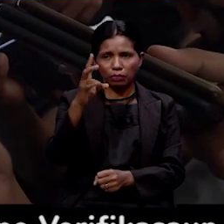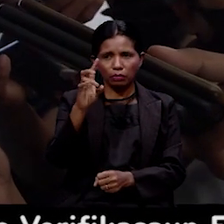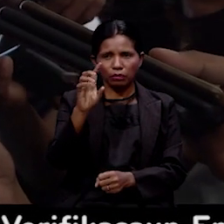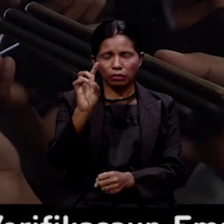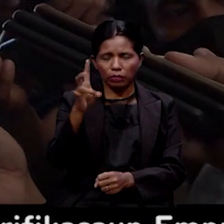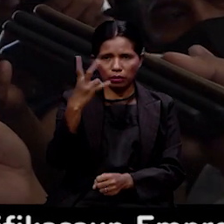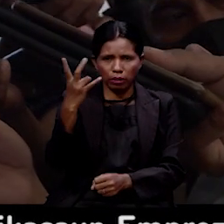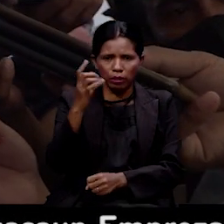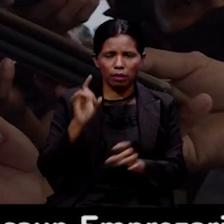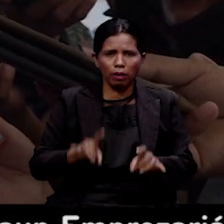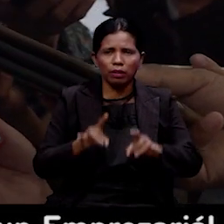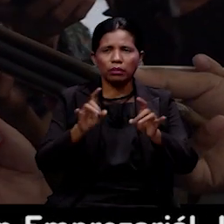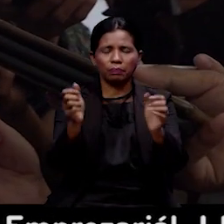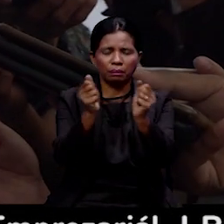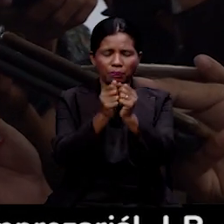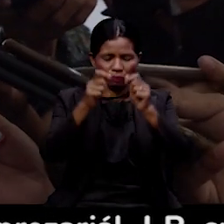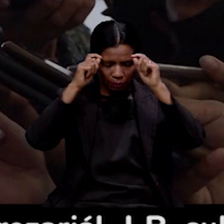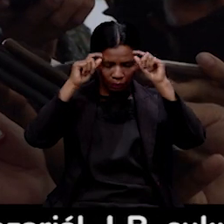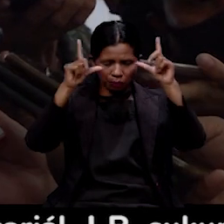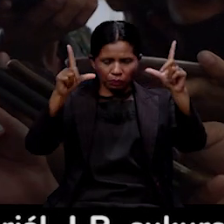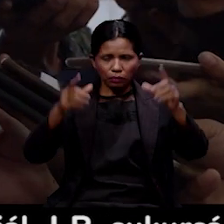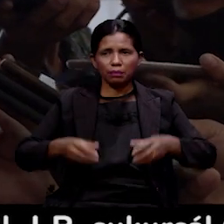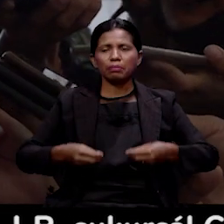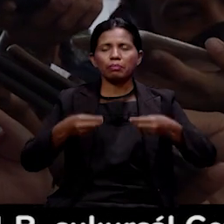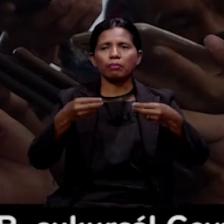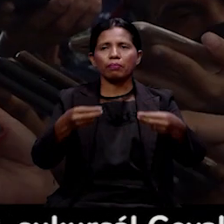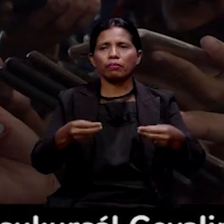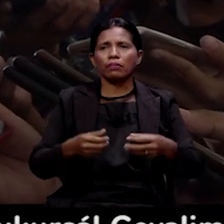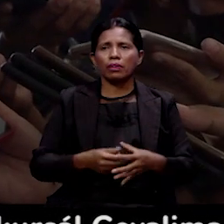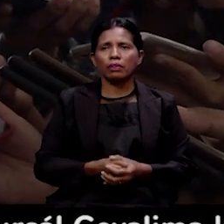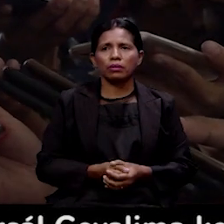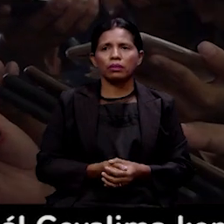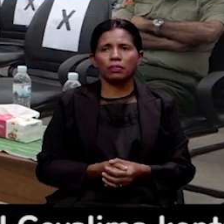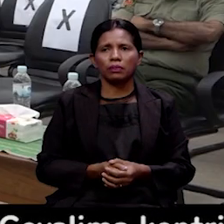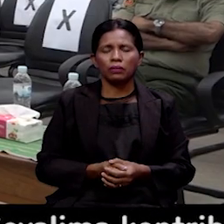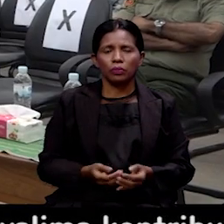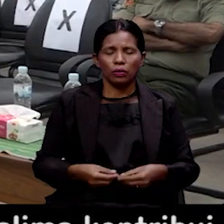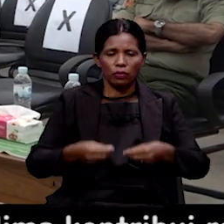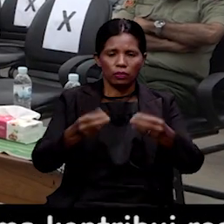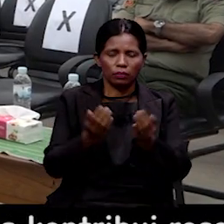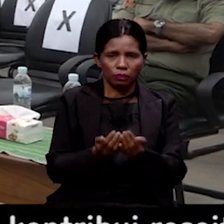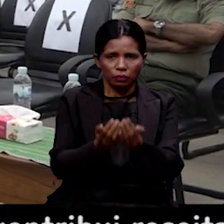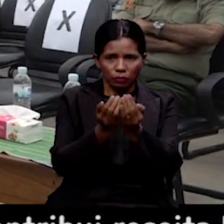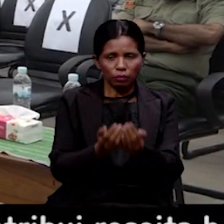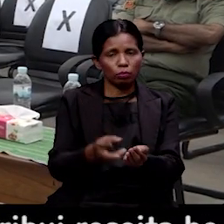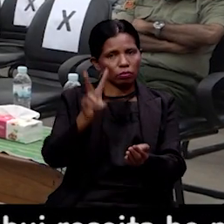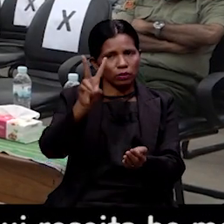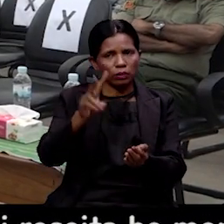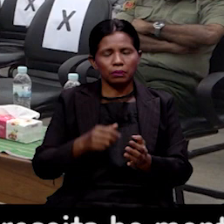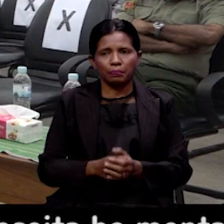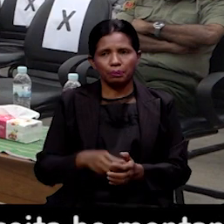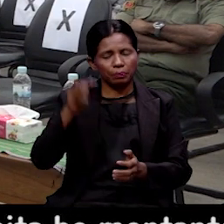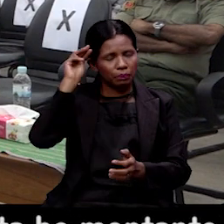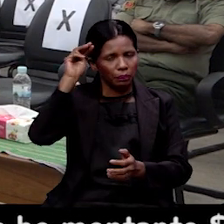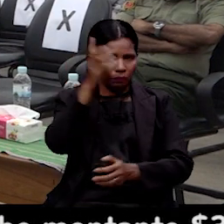ho Timor-Leste, concorda Katak, Australia se fornece, Ro Patrolu Rua. Ministro de Defesa Filomeno Paixão Hateten,